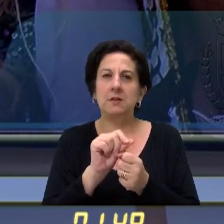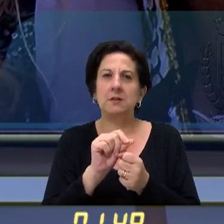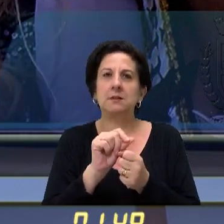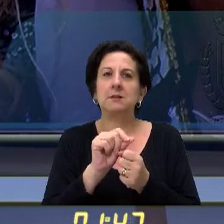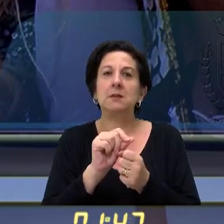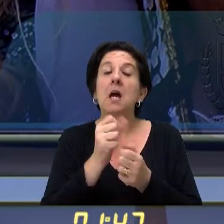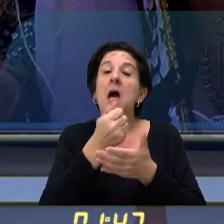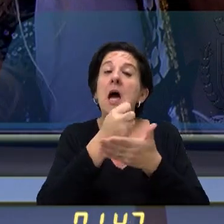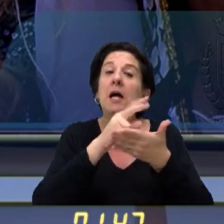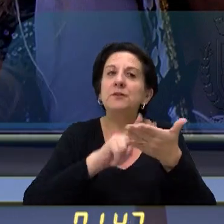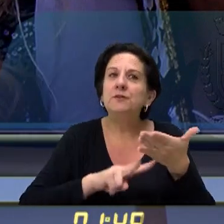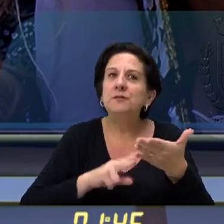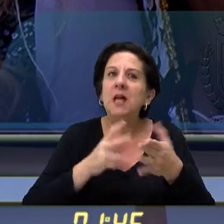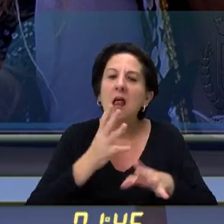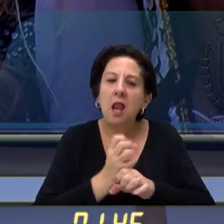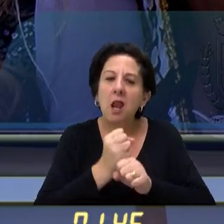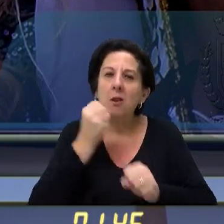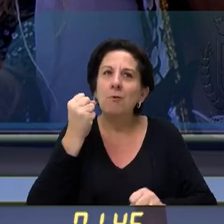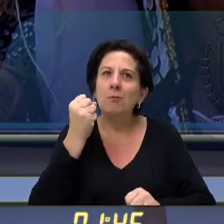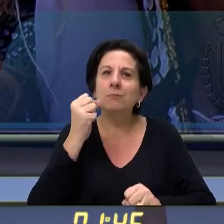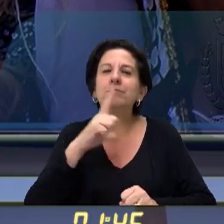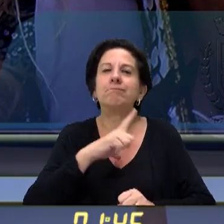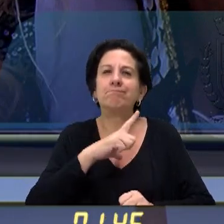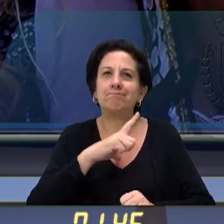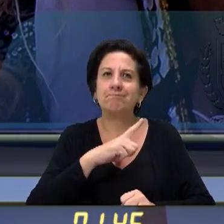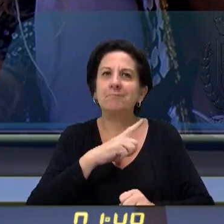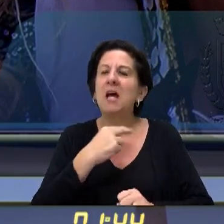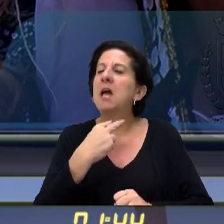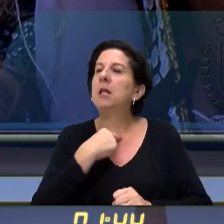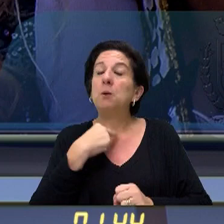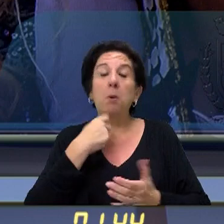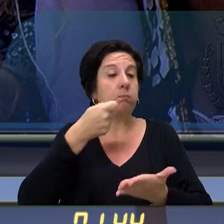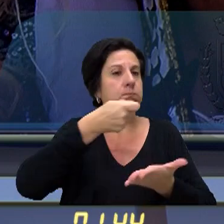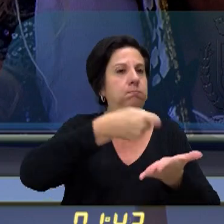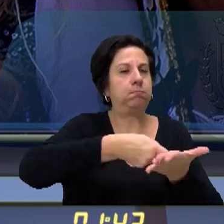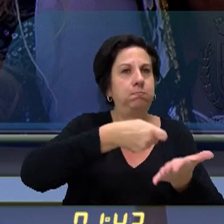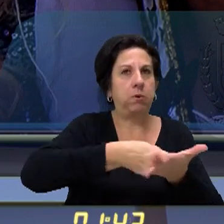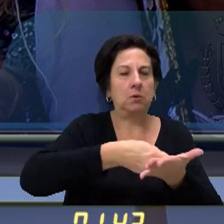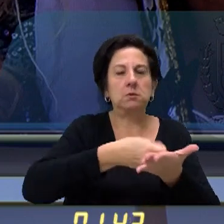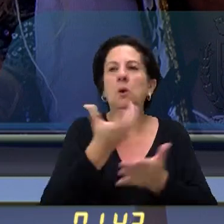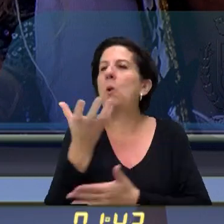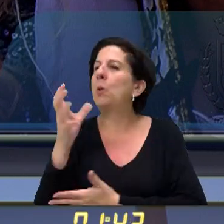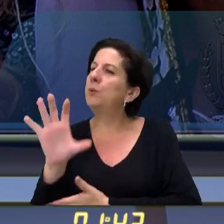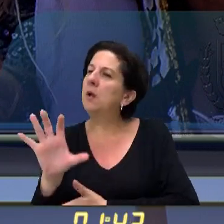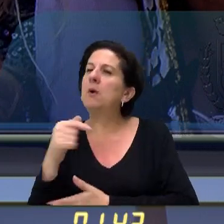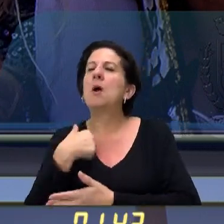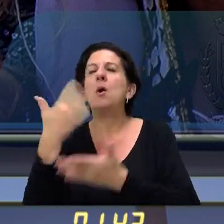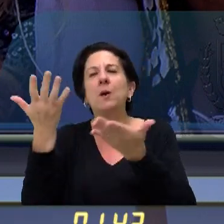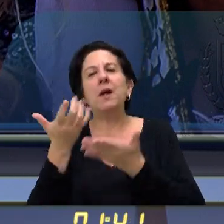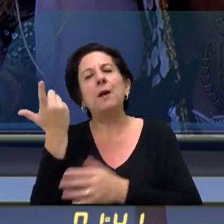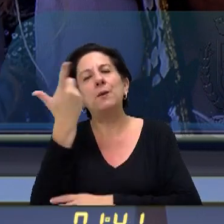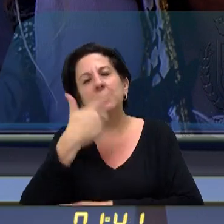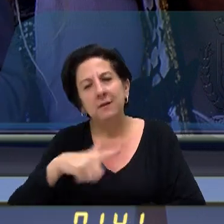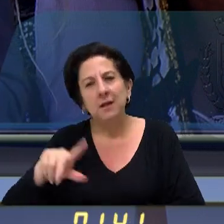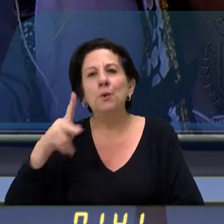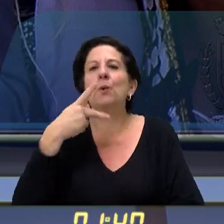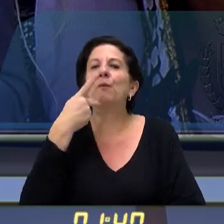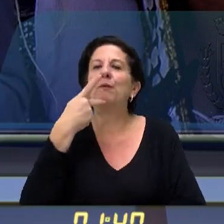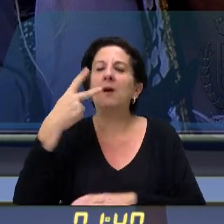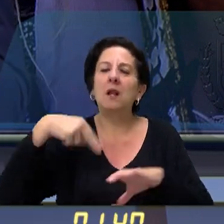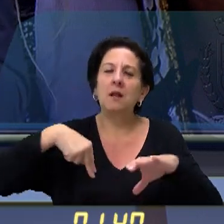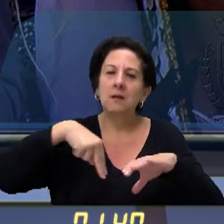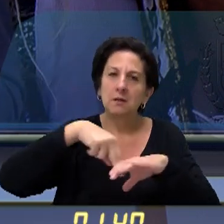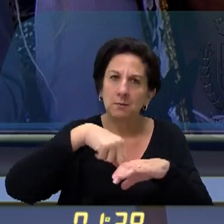uma atividade lucrativa. Ela não pode ser imposta. Pelo contrário, quero mais uma vez reiterar aqui na